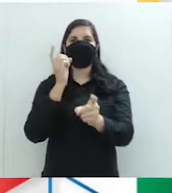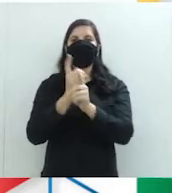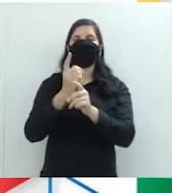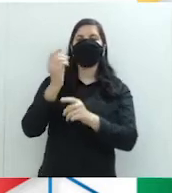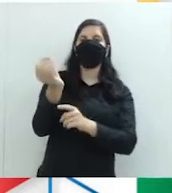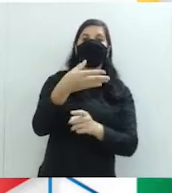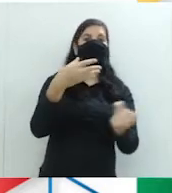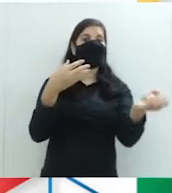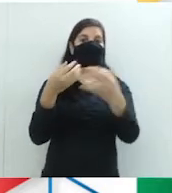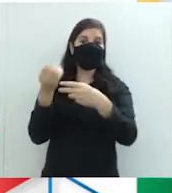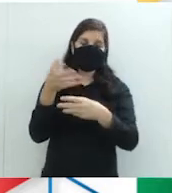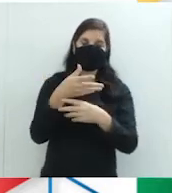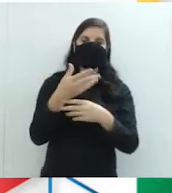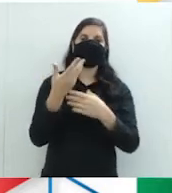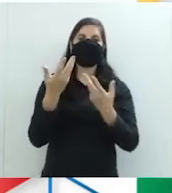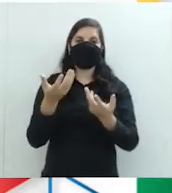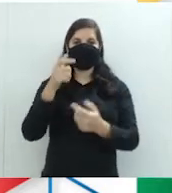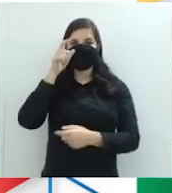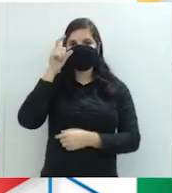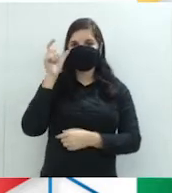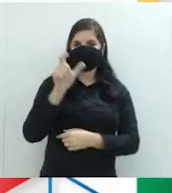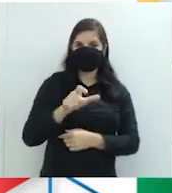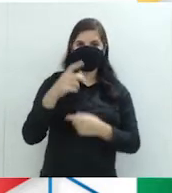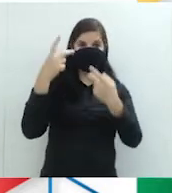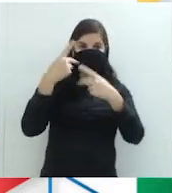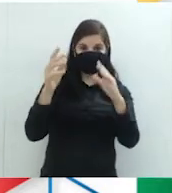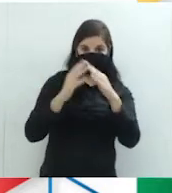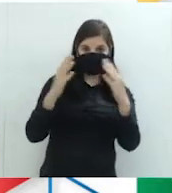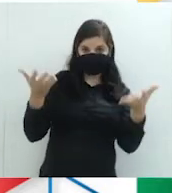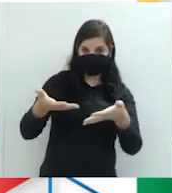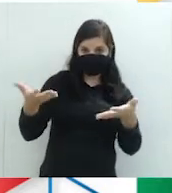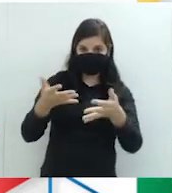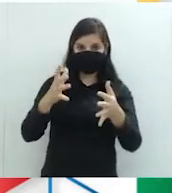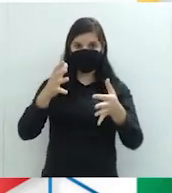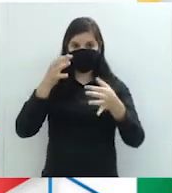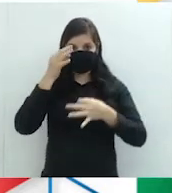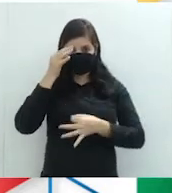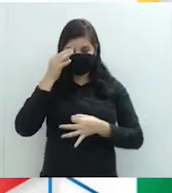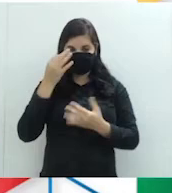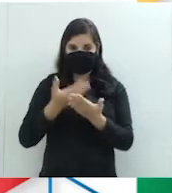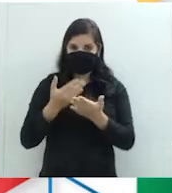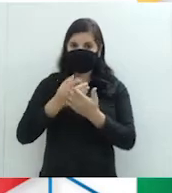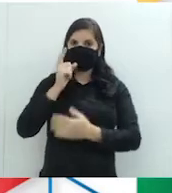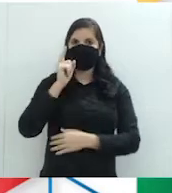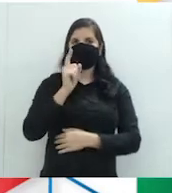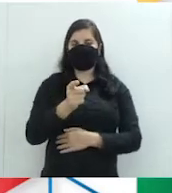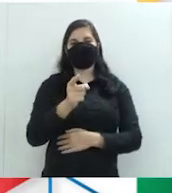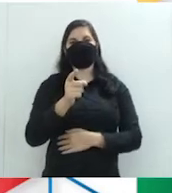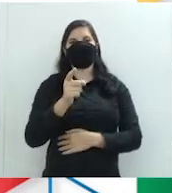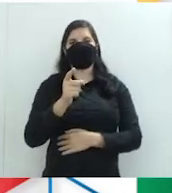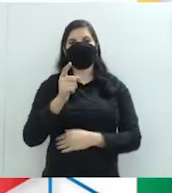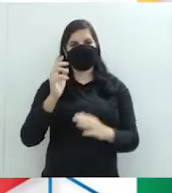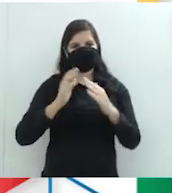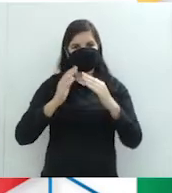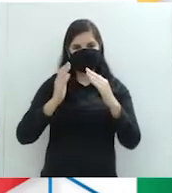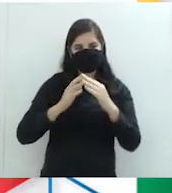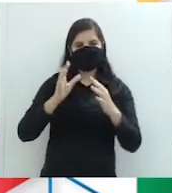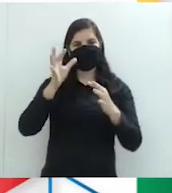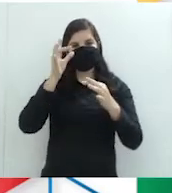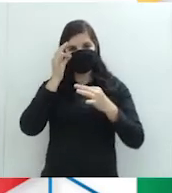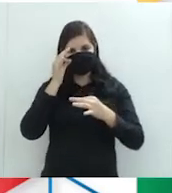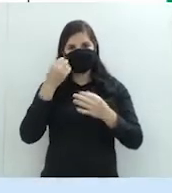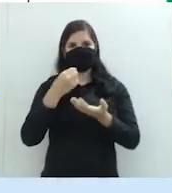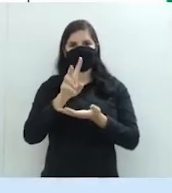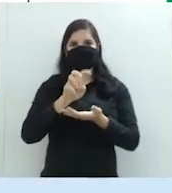novas terras? Então, você que está em casa agora, preste atenção que essa aula foi feita para você que está em casa assistindo o